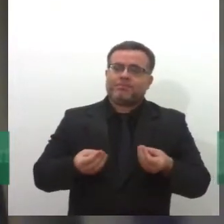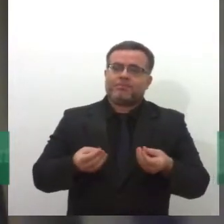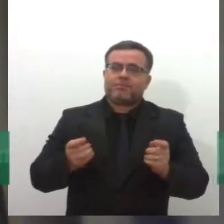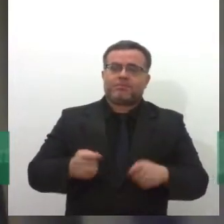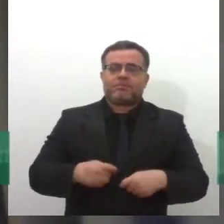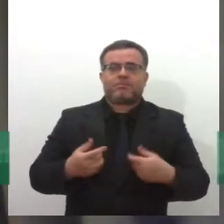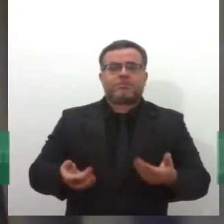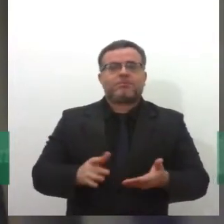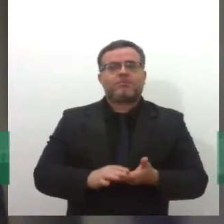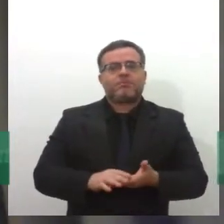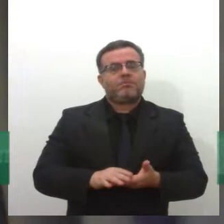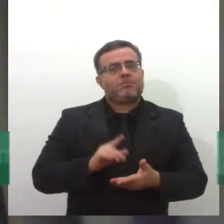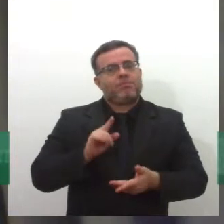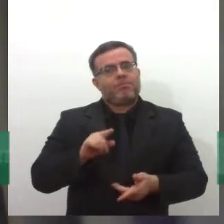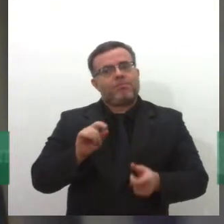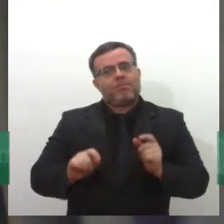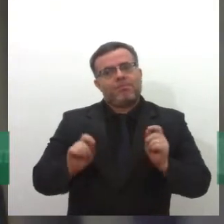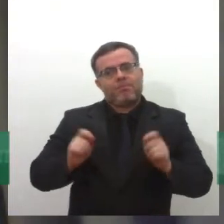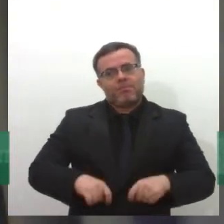de você